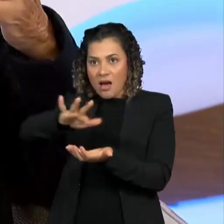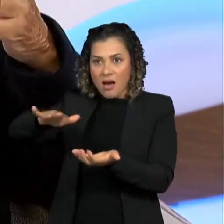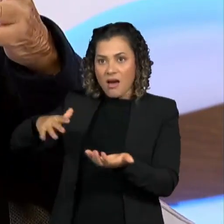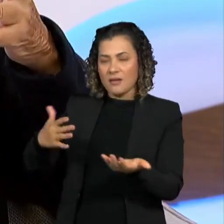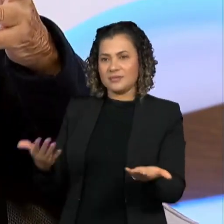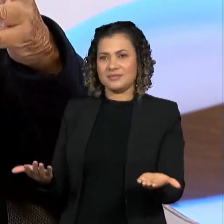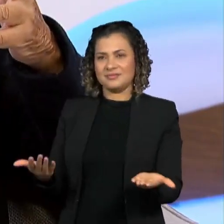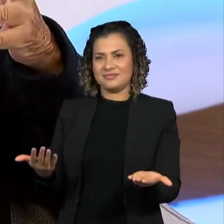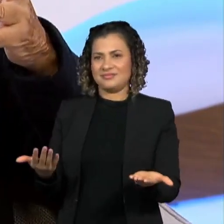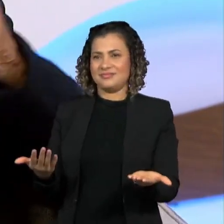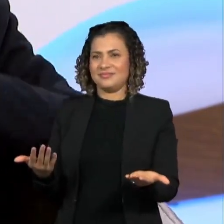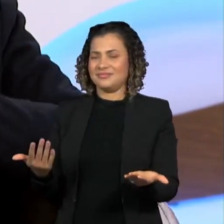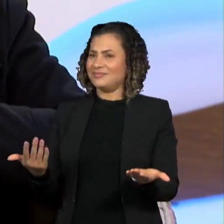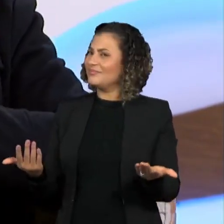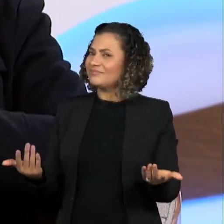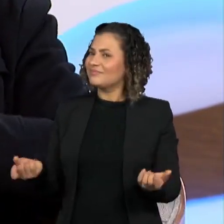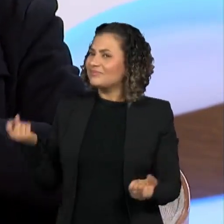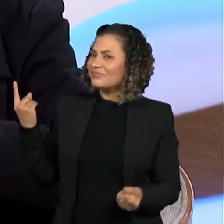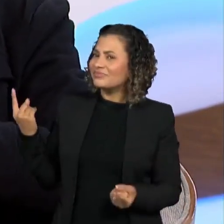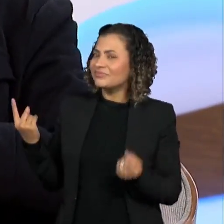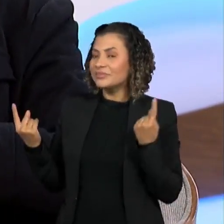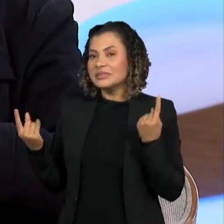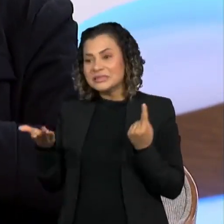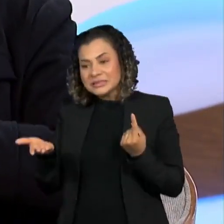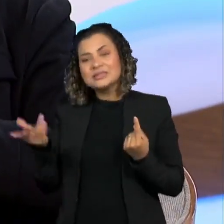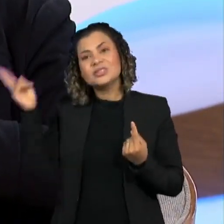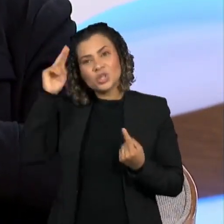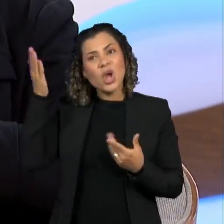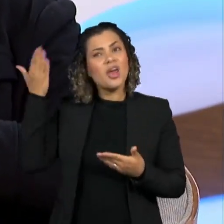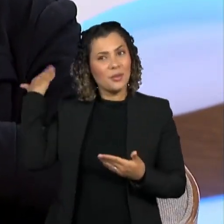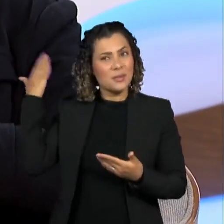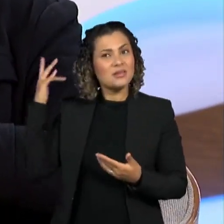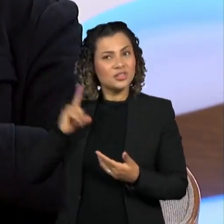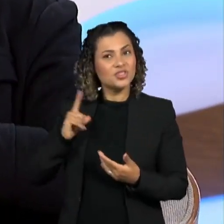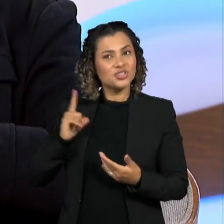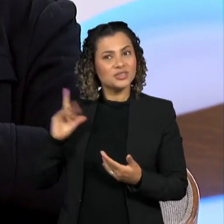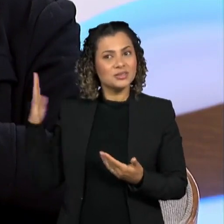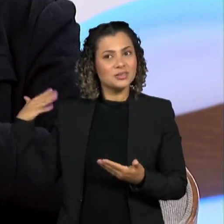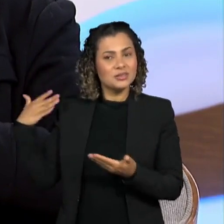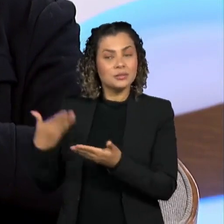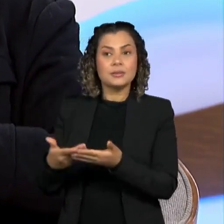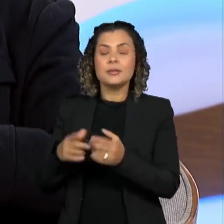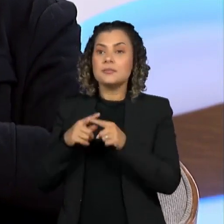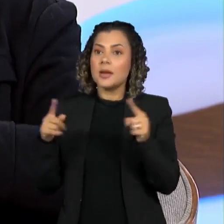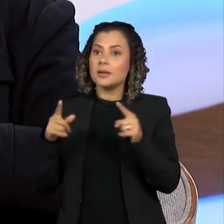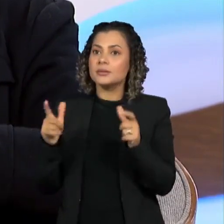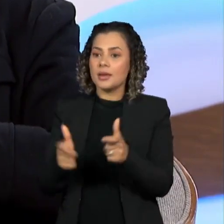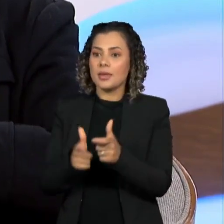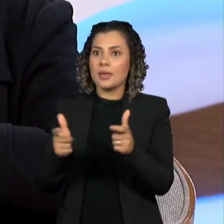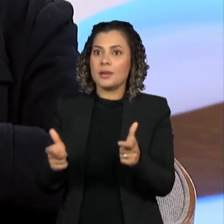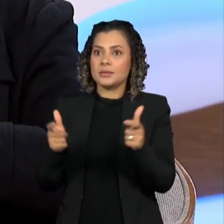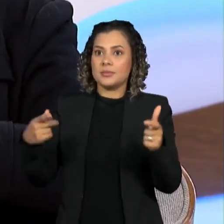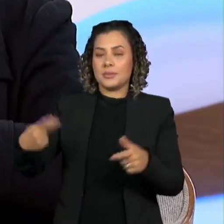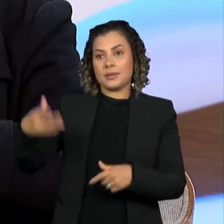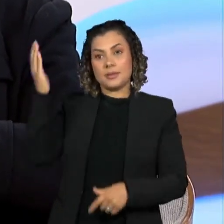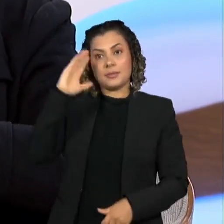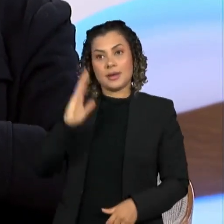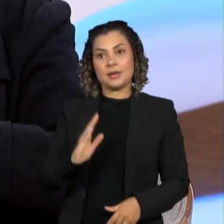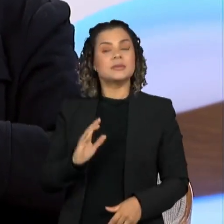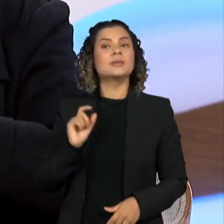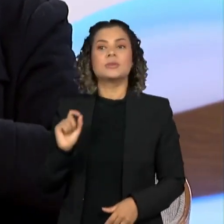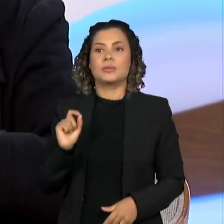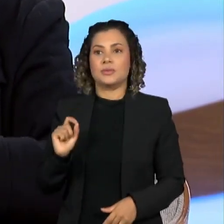os seus trabalhos então havia uma visão de que o crescimento do Brasil